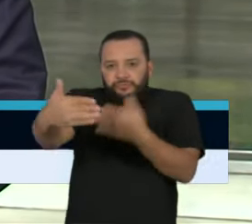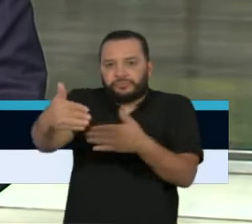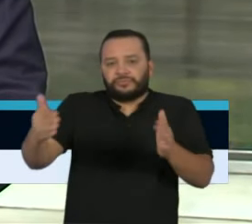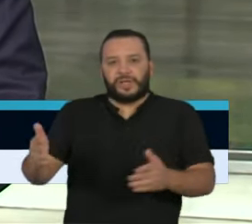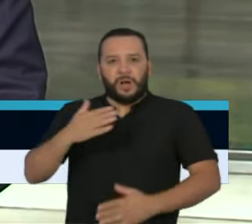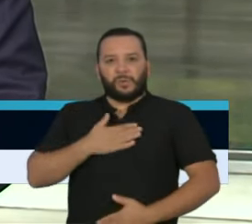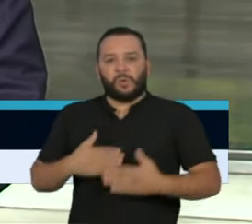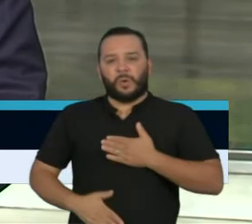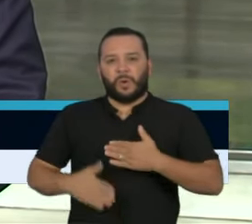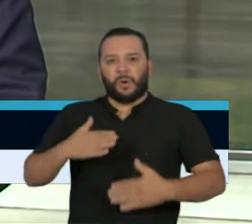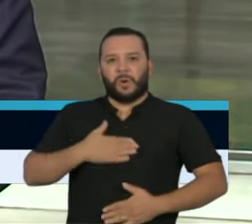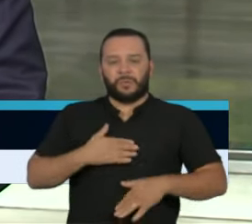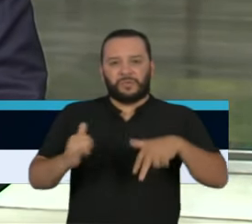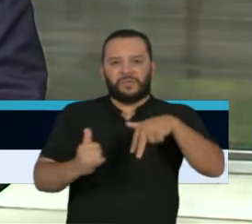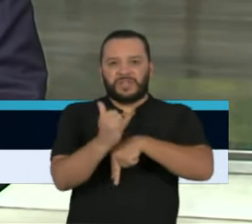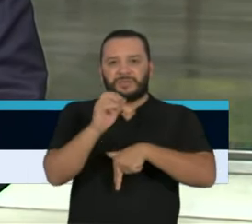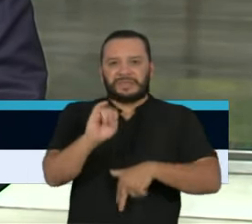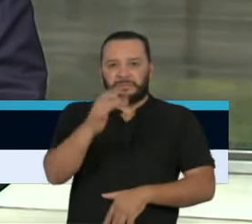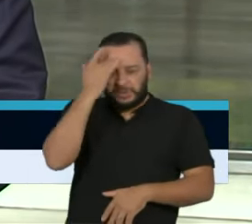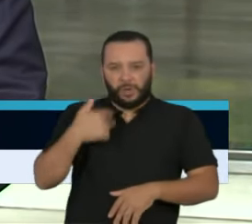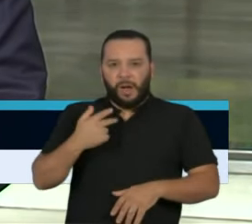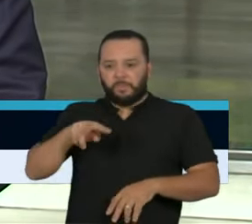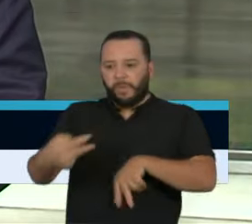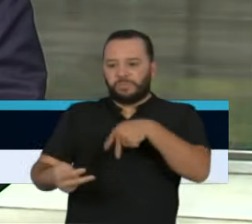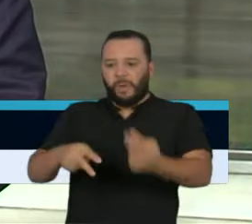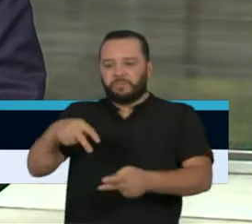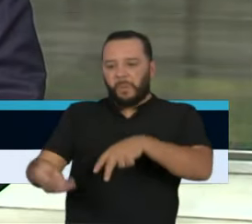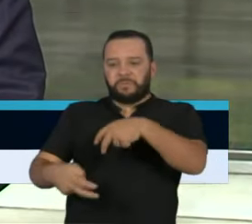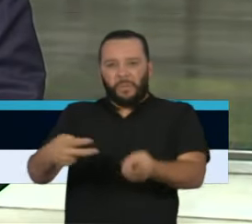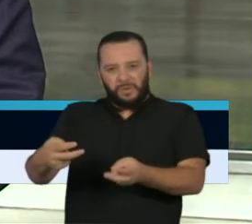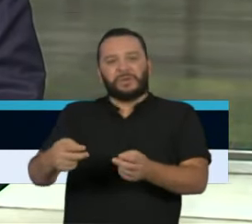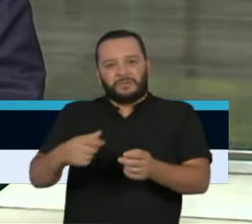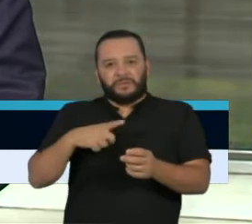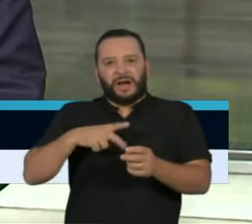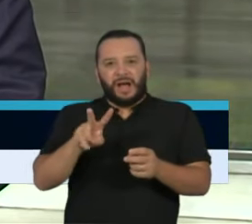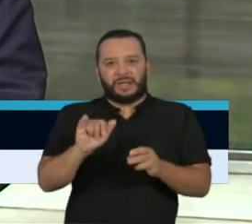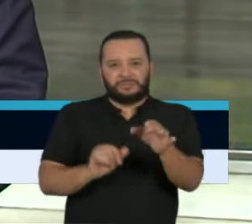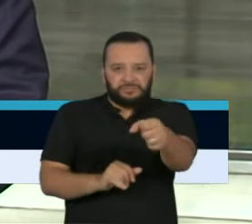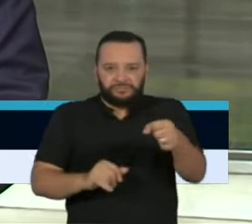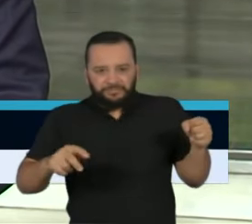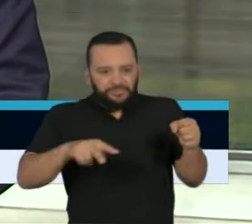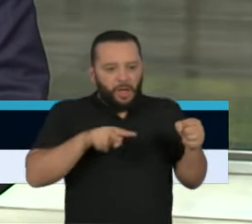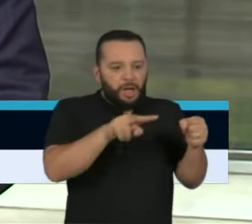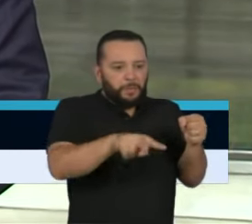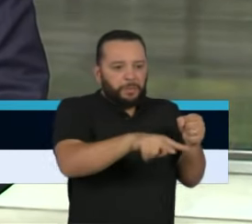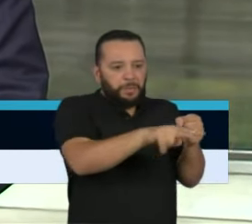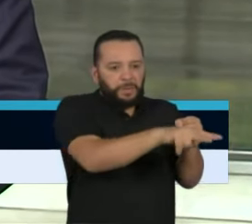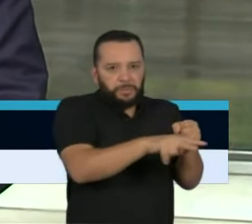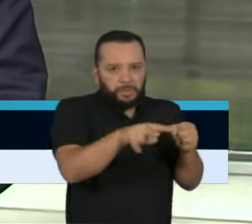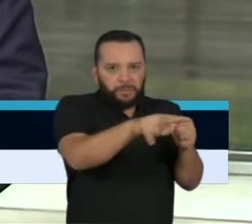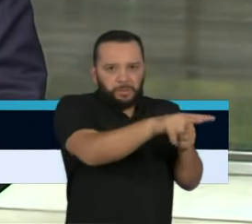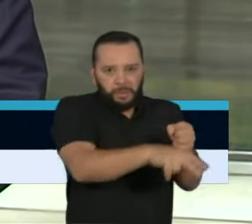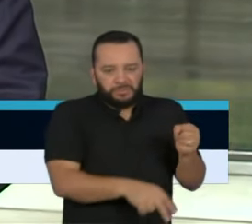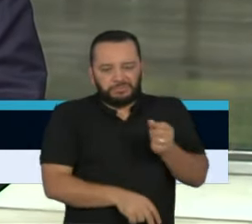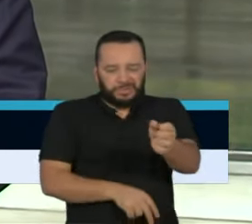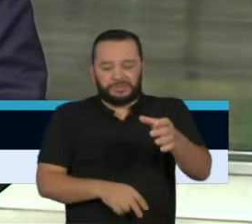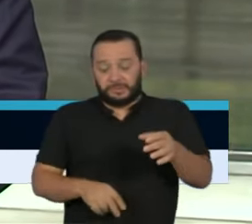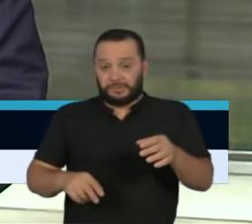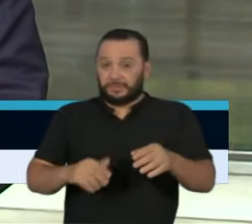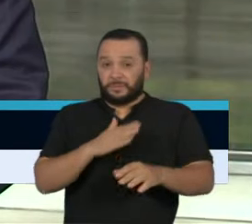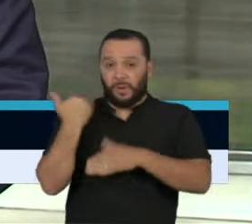haver um crescimento muito expressivo do número de mortos por coronavírus. Já existe uma data para a colocação desses containers